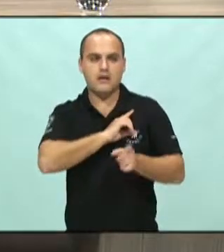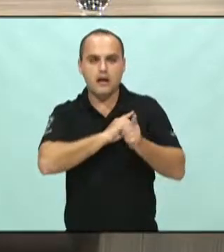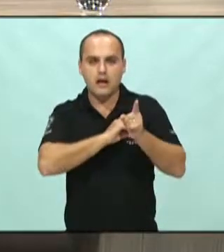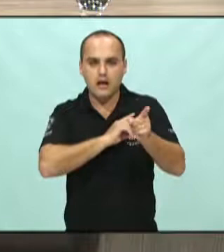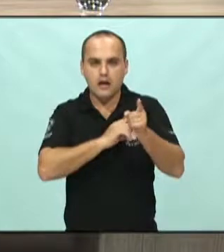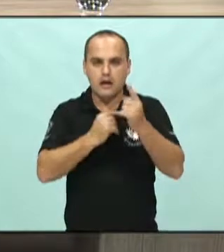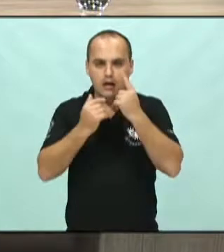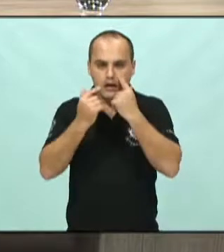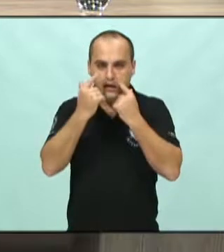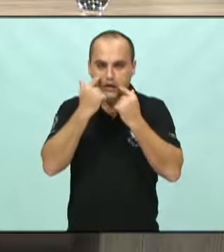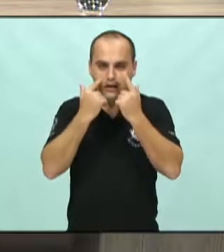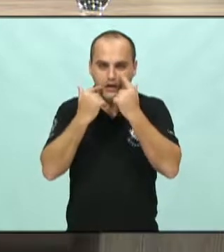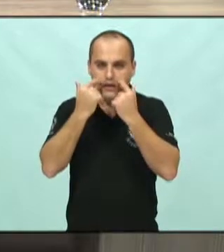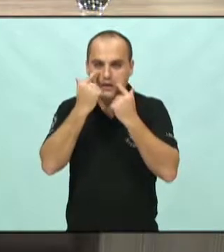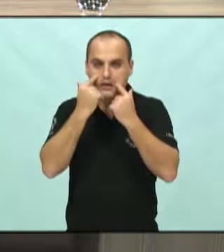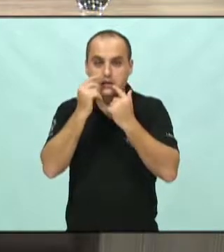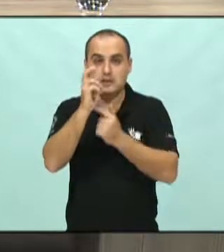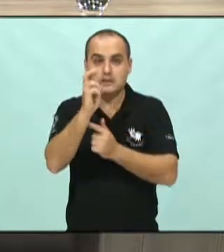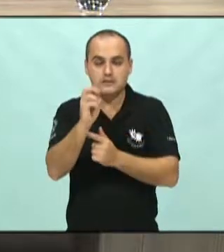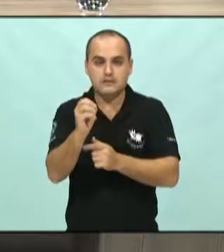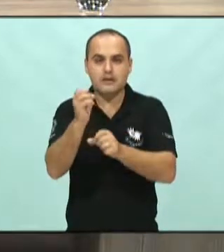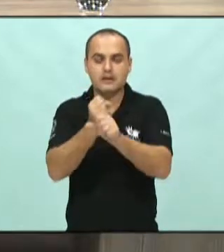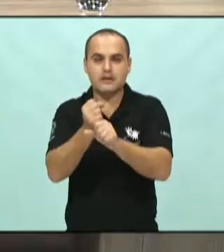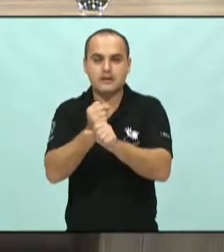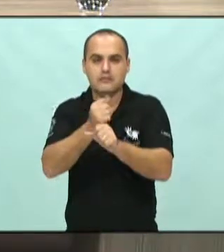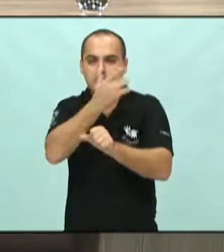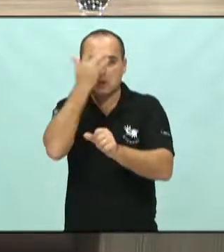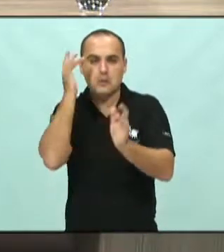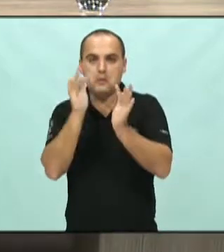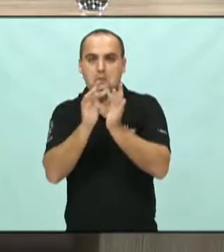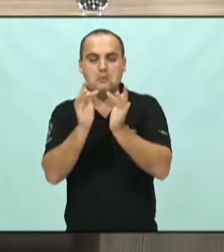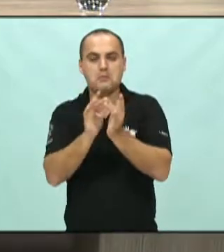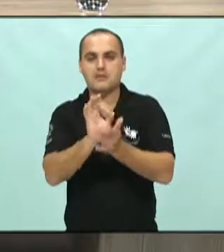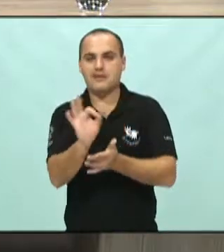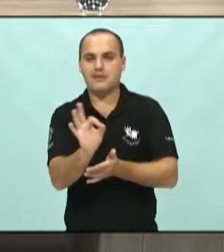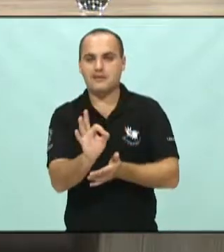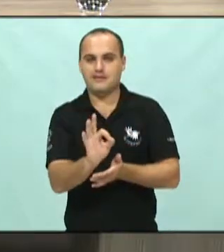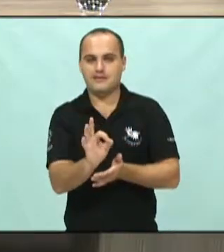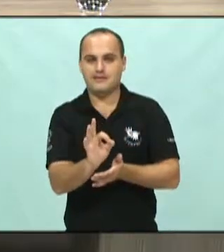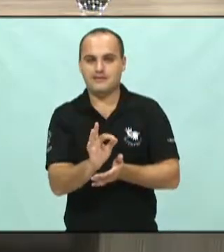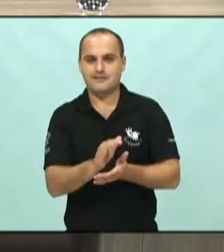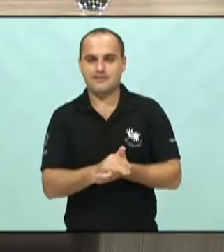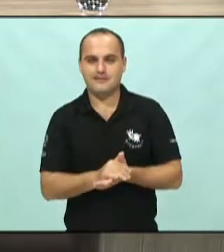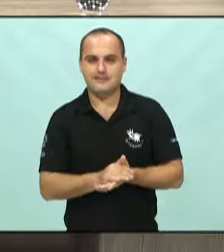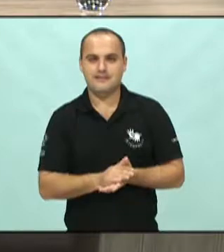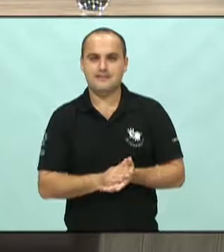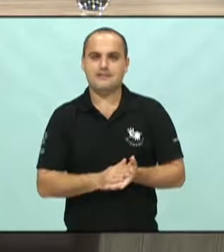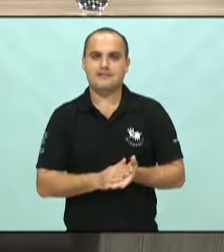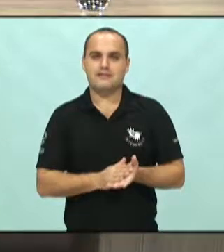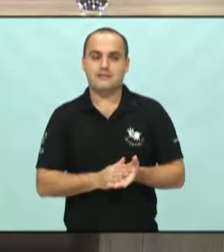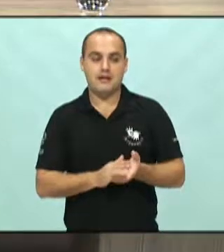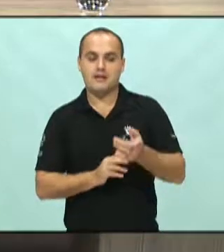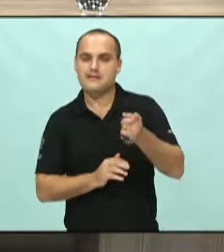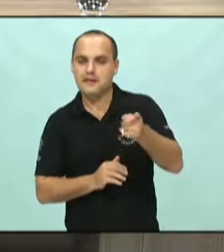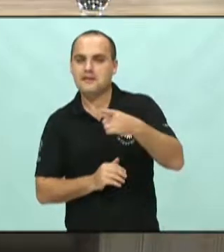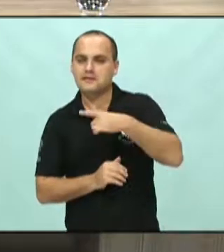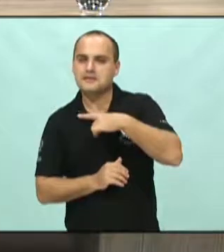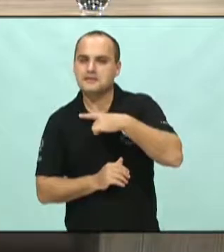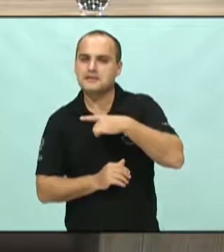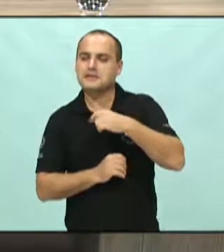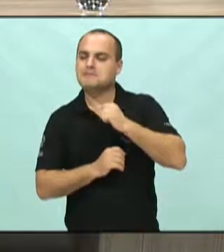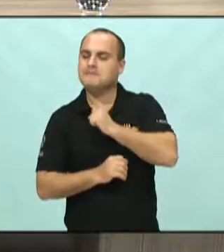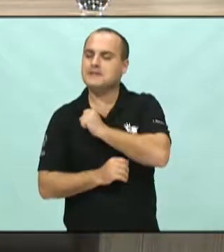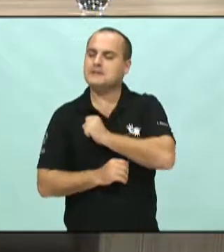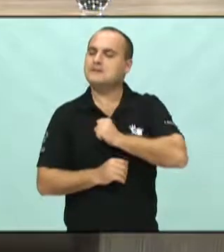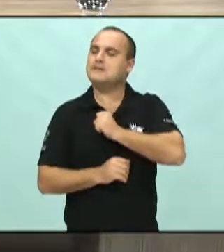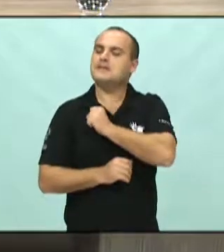porque ele falou que há 50 anos ninguém de Itajaí tinha mais entrado em contato com ele. Então, ele tinha realmente muita saudade